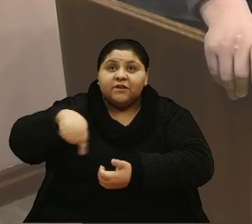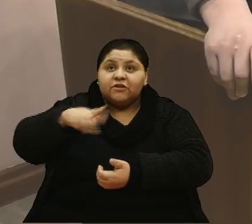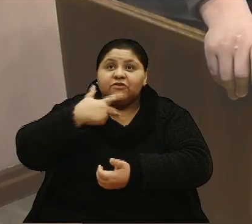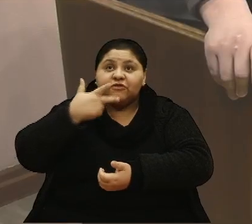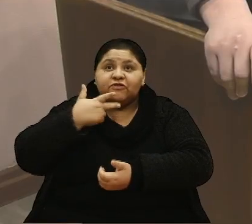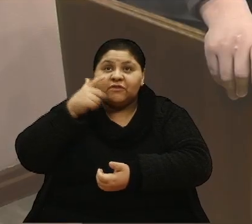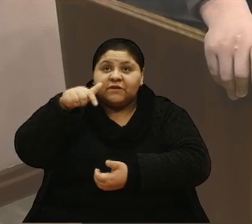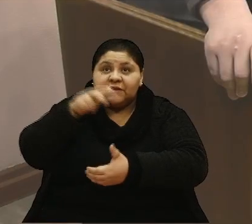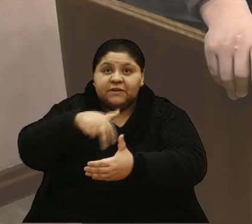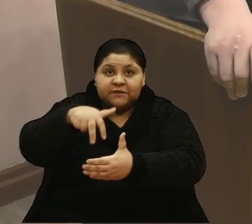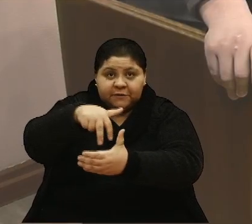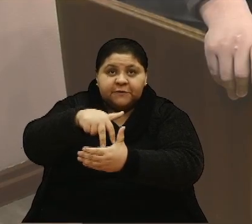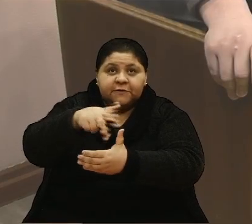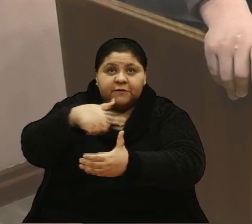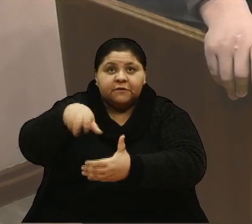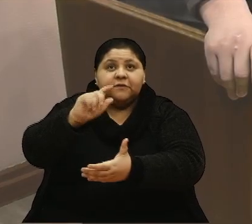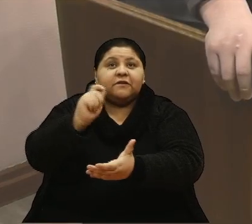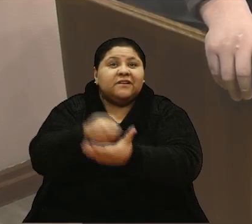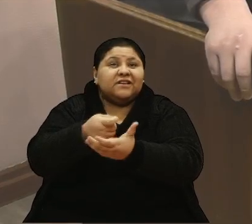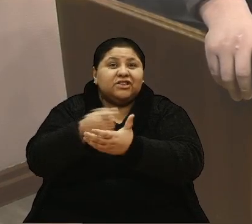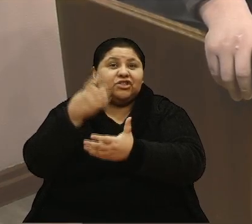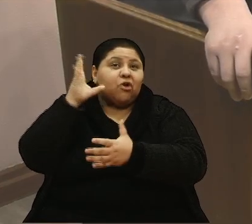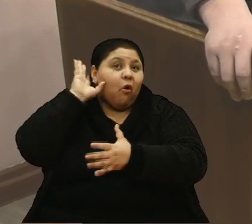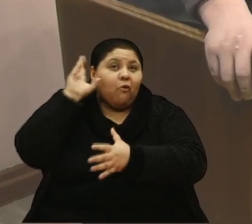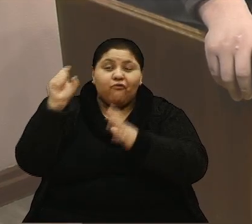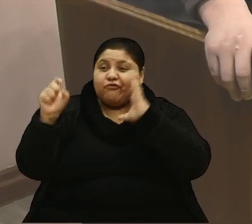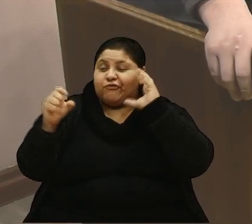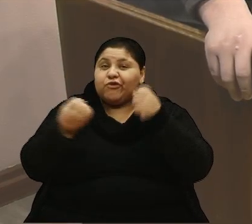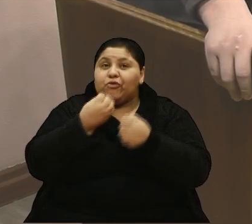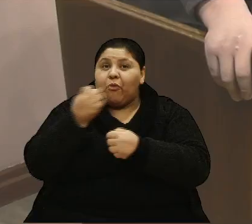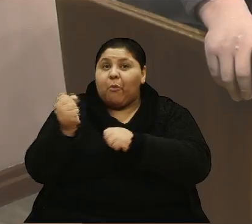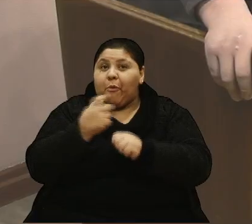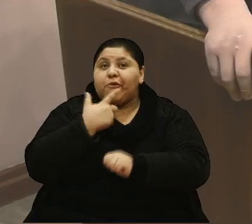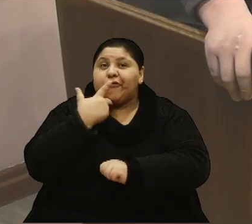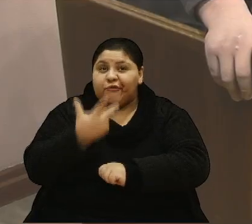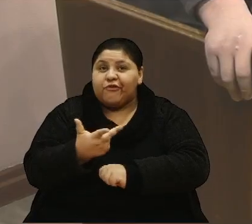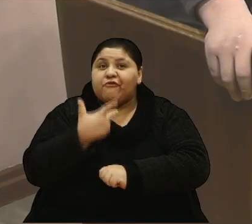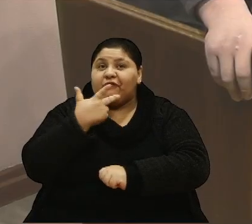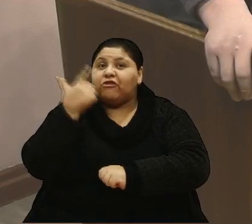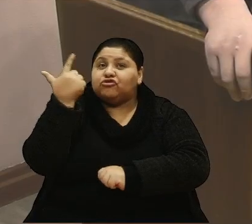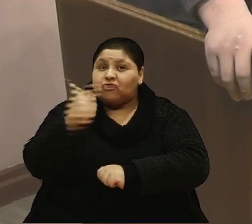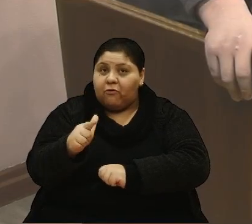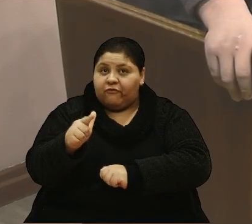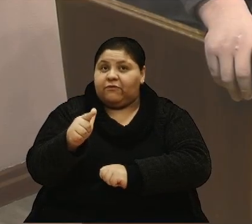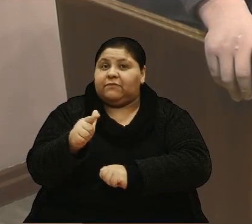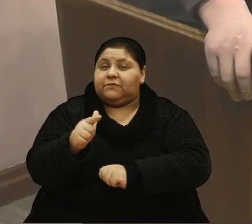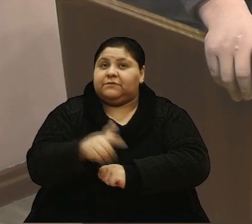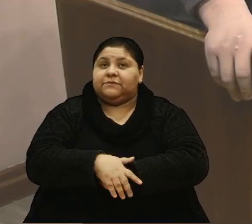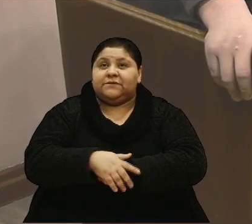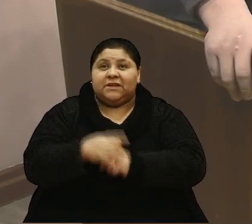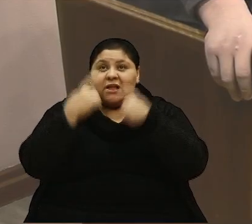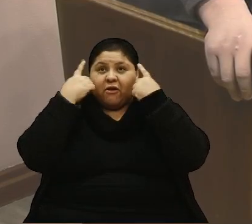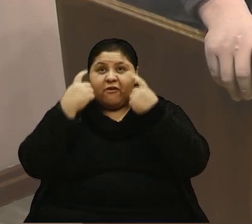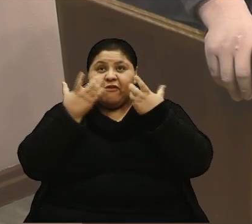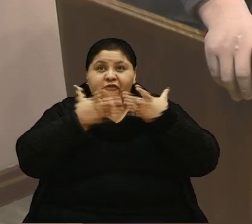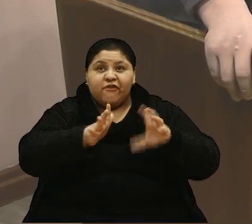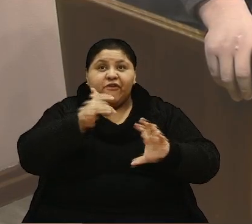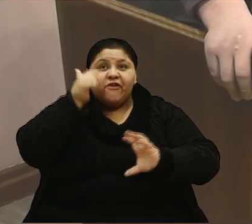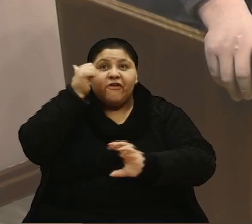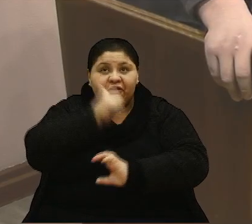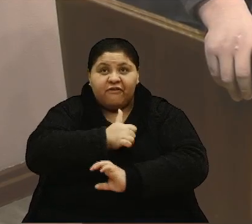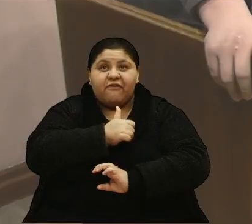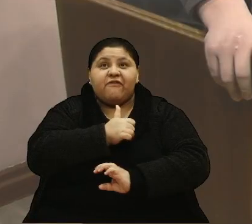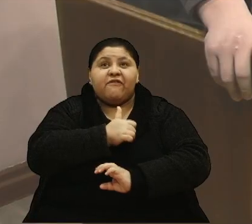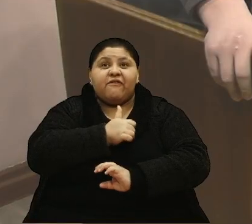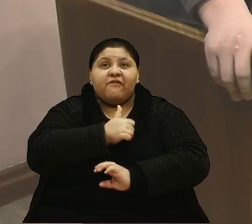falar à tribuna, né? A gente é obrigado a ouvir algumas coisas, então que bom que a gente pode falar, e eu repito aqui. A violência contra as mulheres, que é